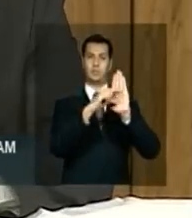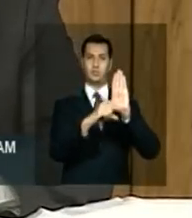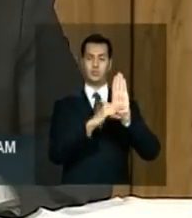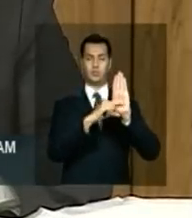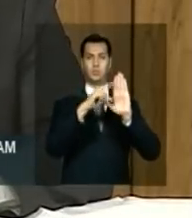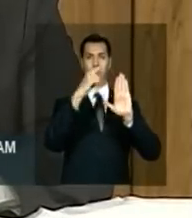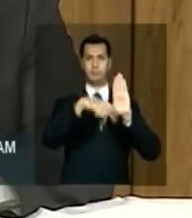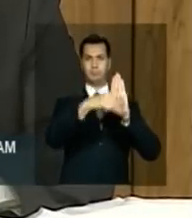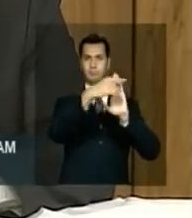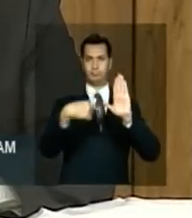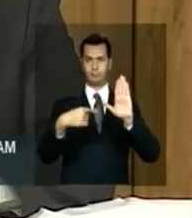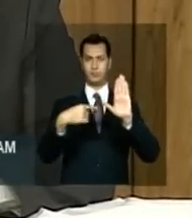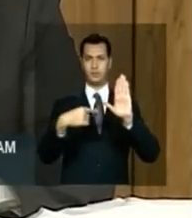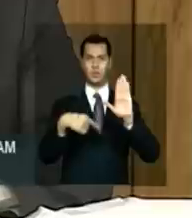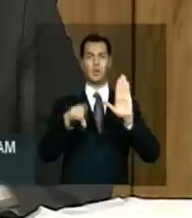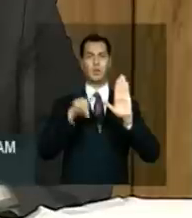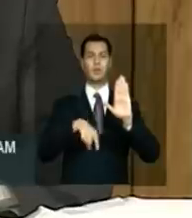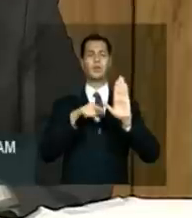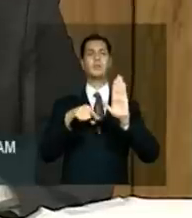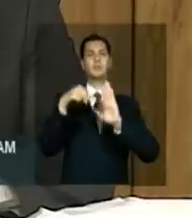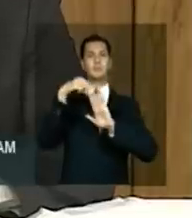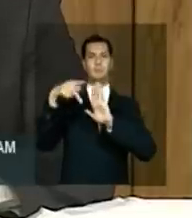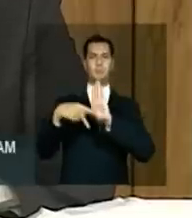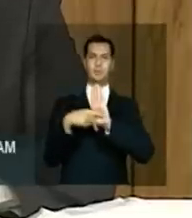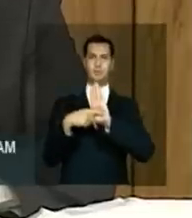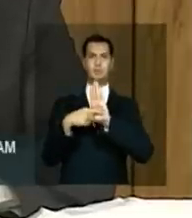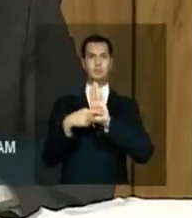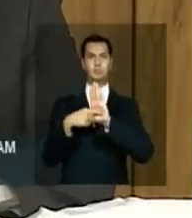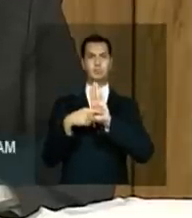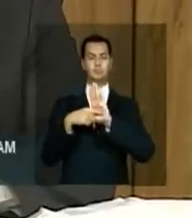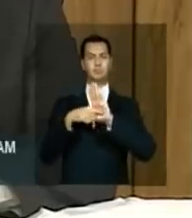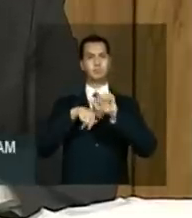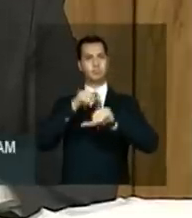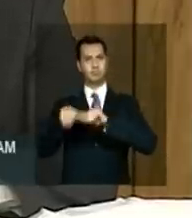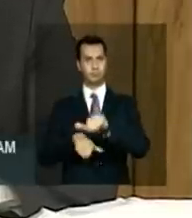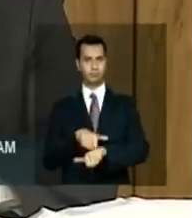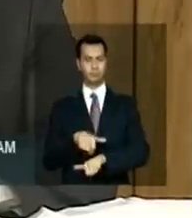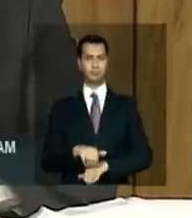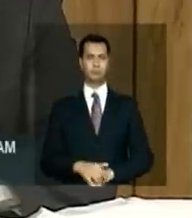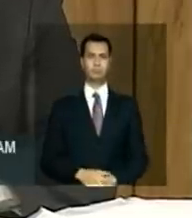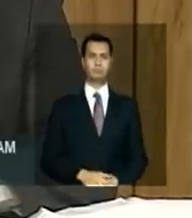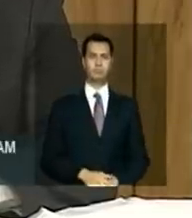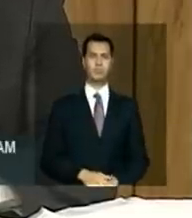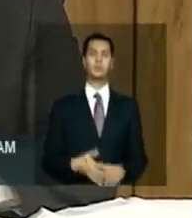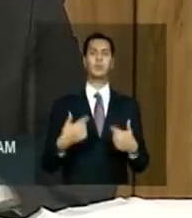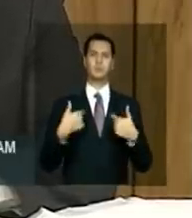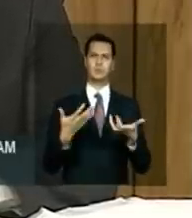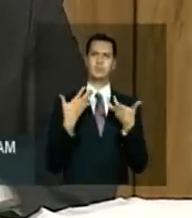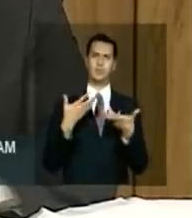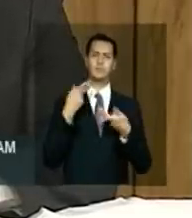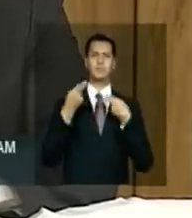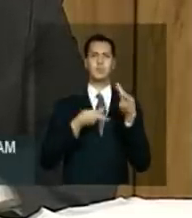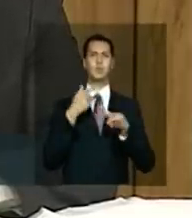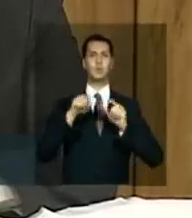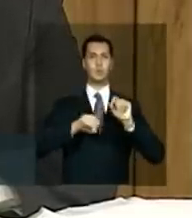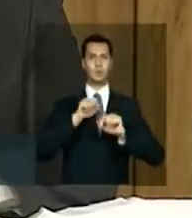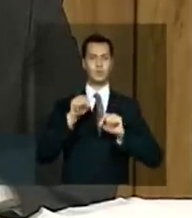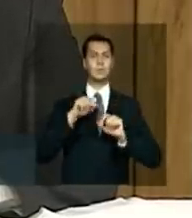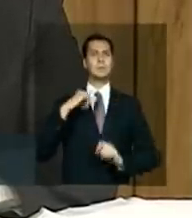disse são reduzidos por Medida Provisória eu gostaria de destacar A grande preocupação a grande